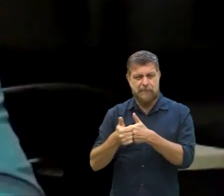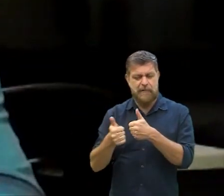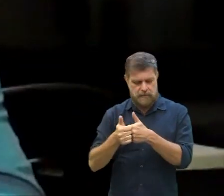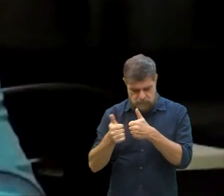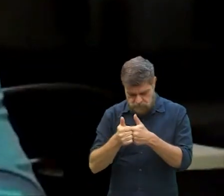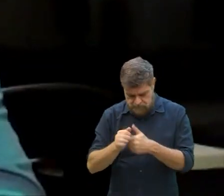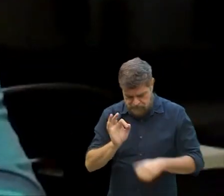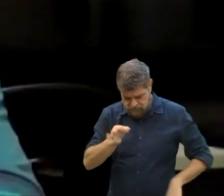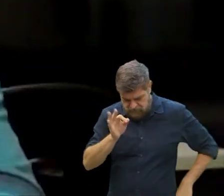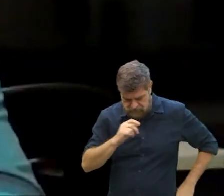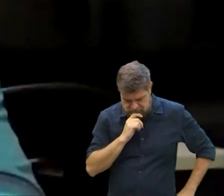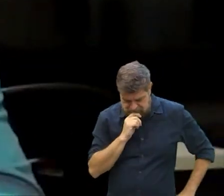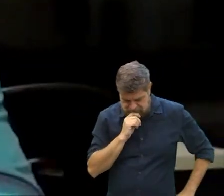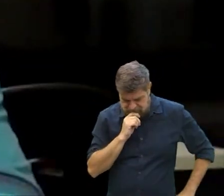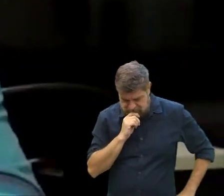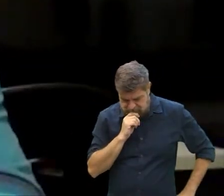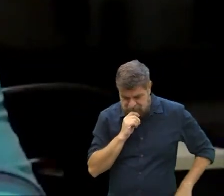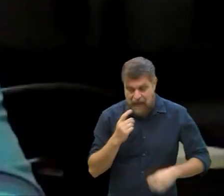perto